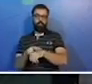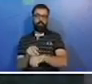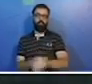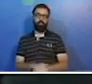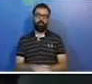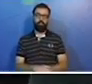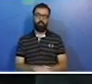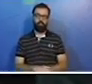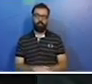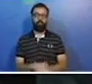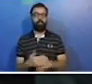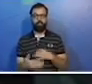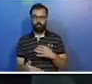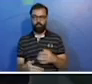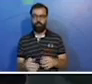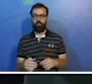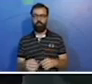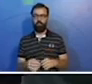pasto.